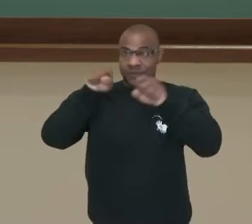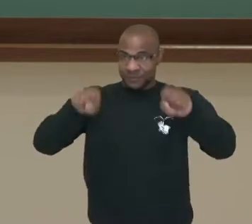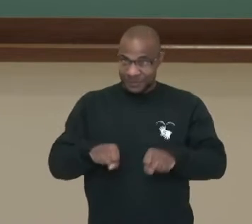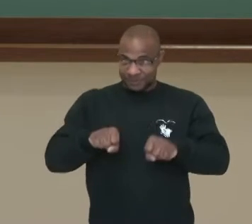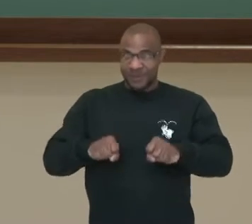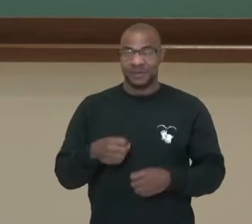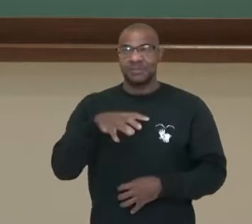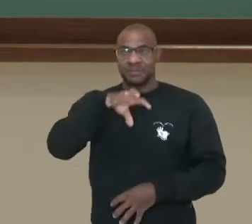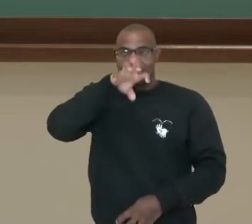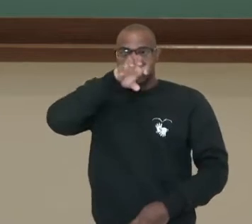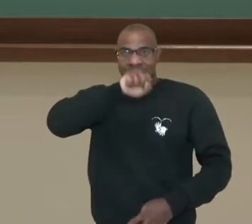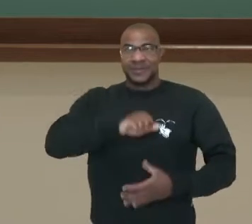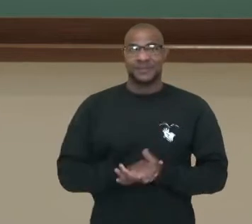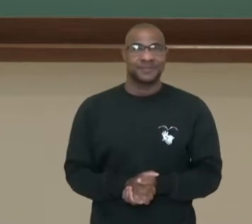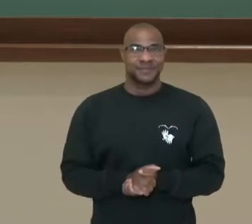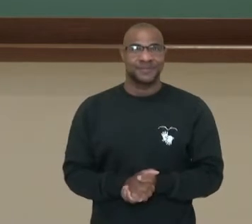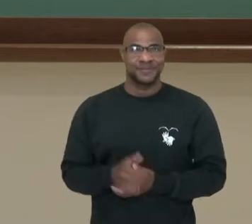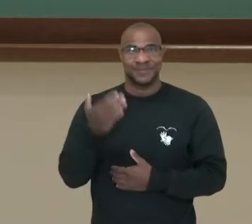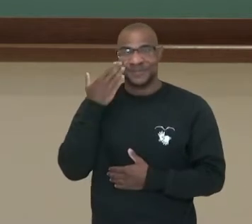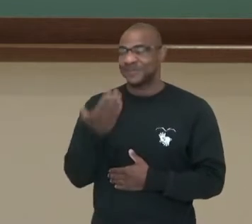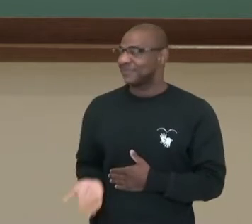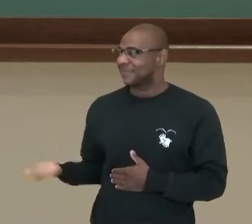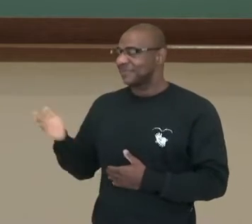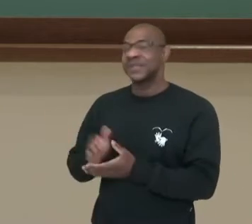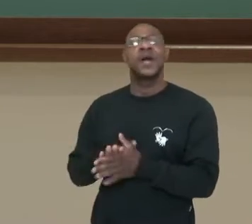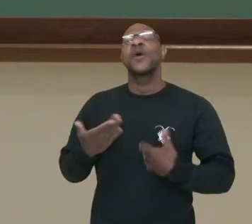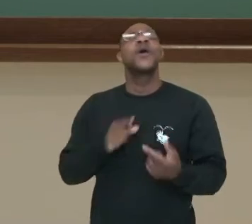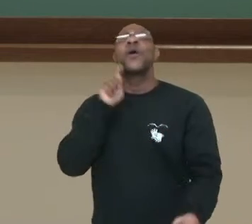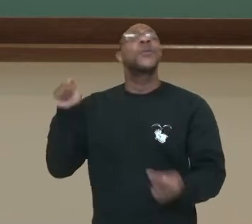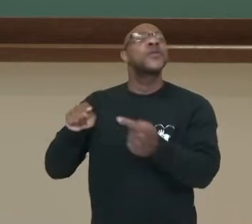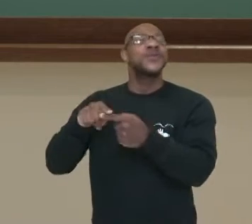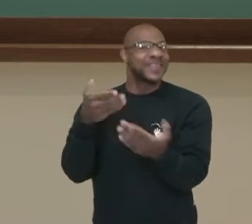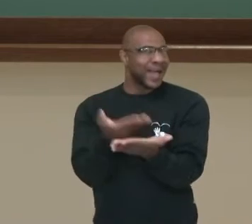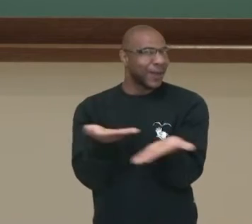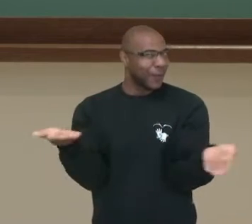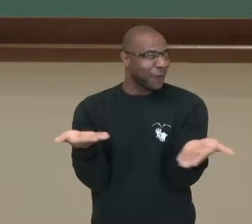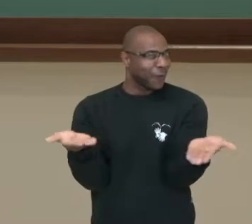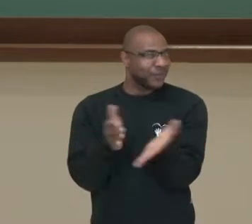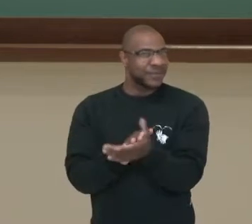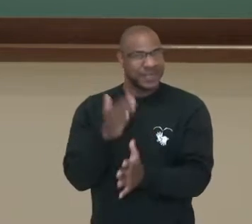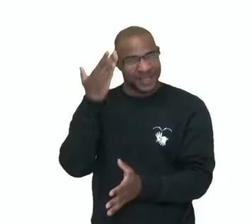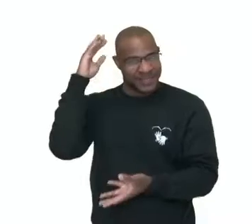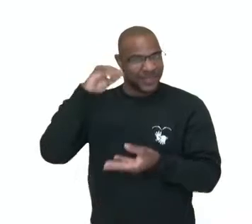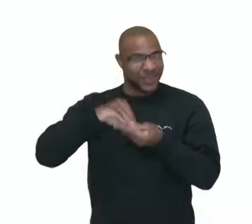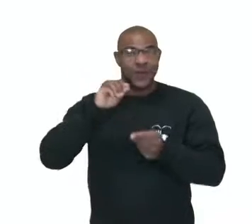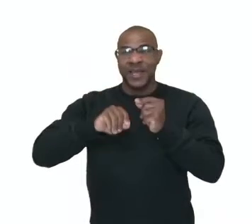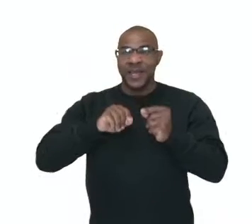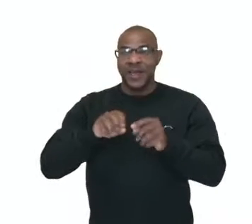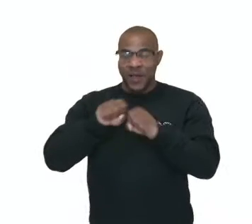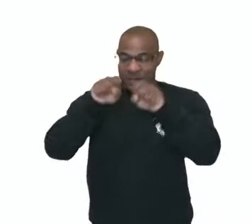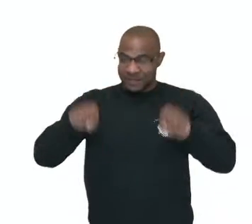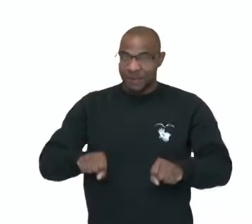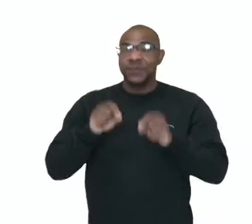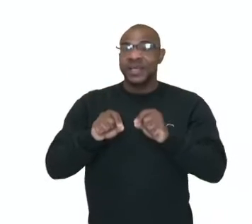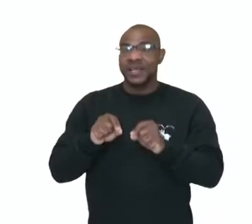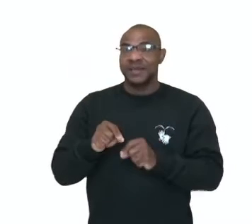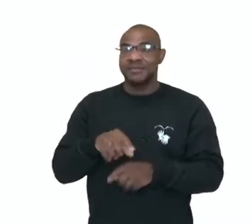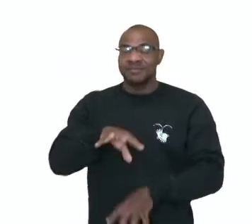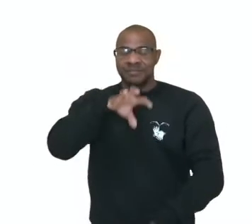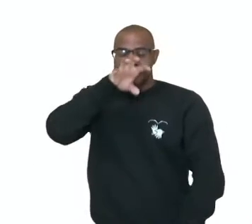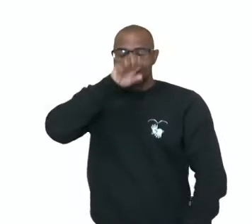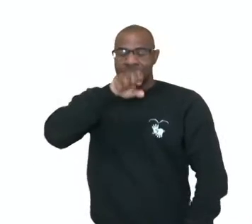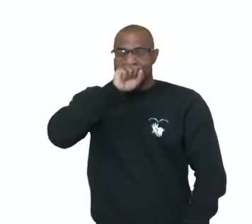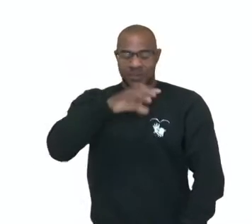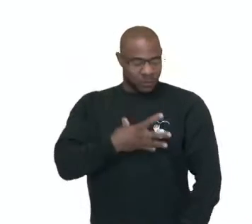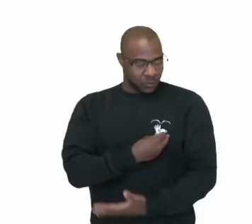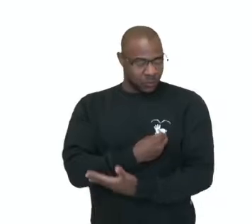ok? Então, quais são os objetivos dessa aula? Compreender o sistema respiratório dos mamíferos com foco na